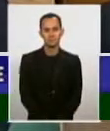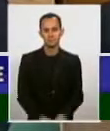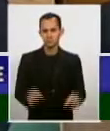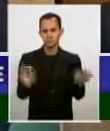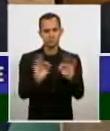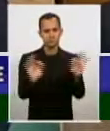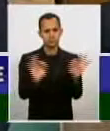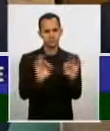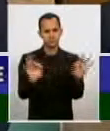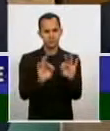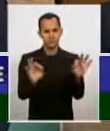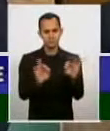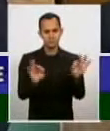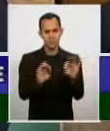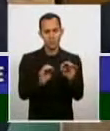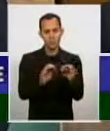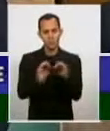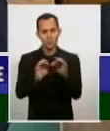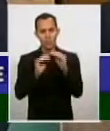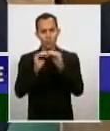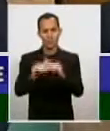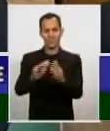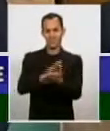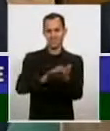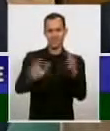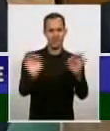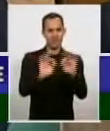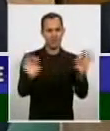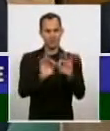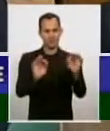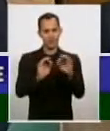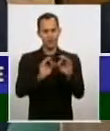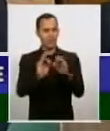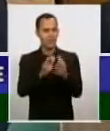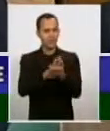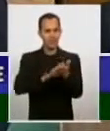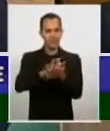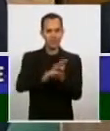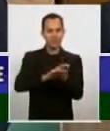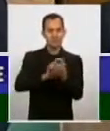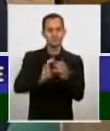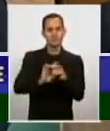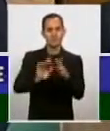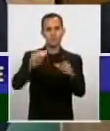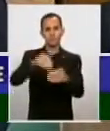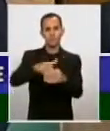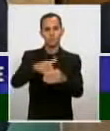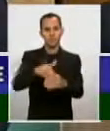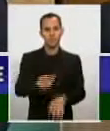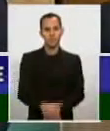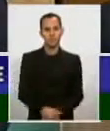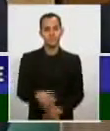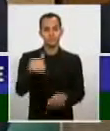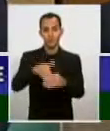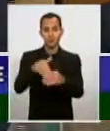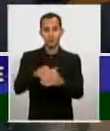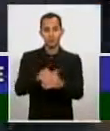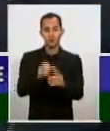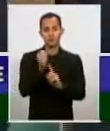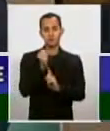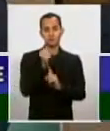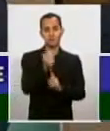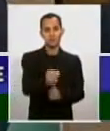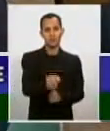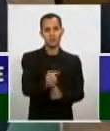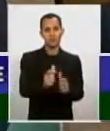Não havendo nenhuma manifestação, nenhuma retificação, eu coloco em votação. A votação é